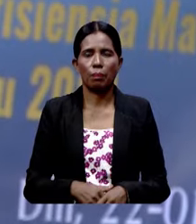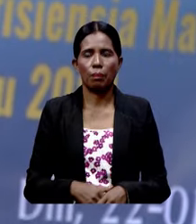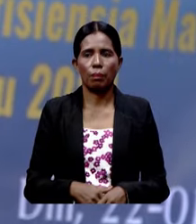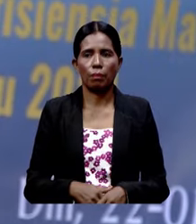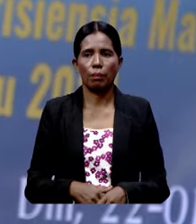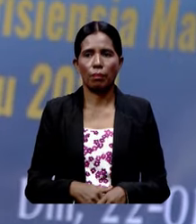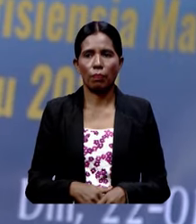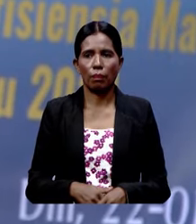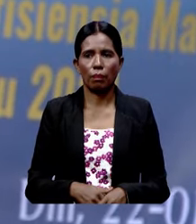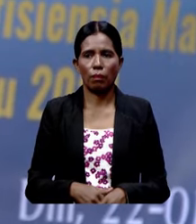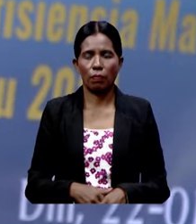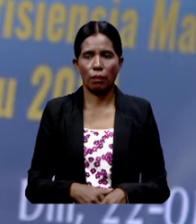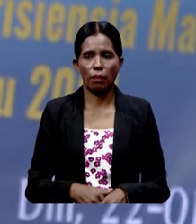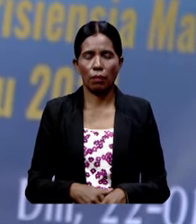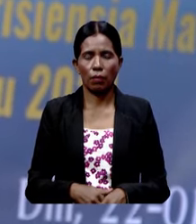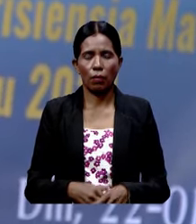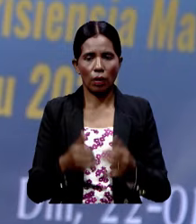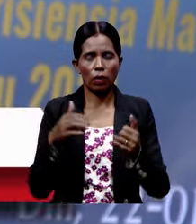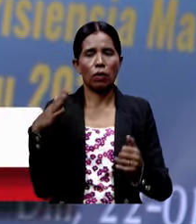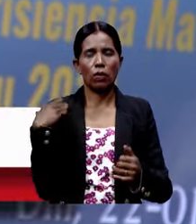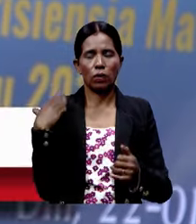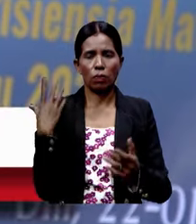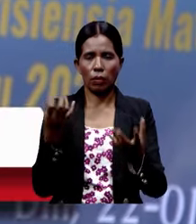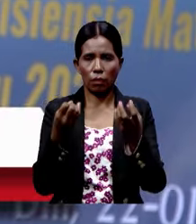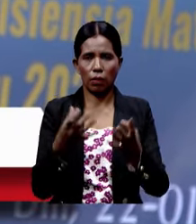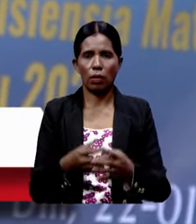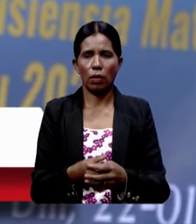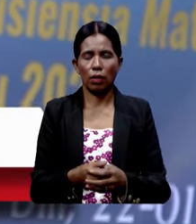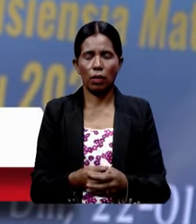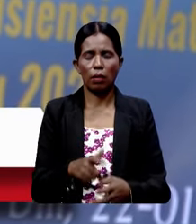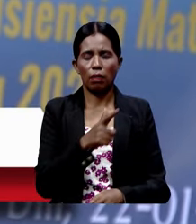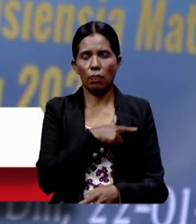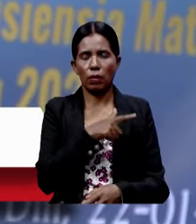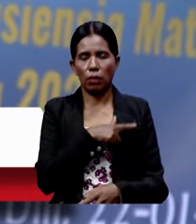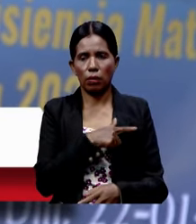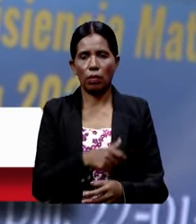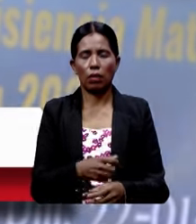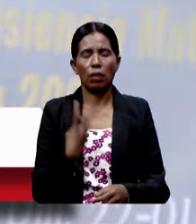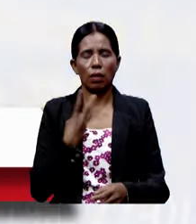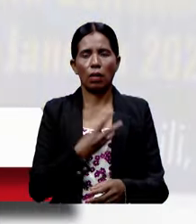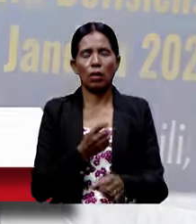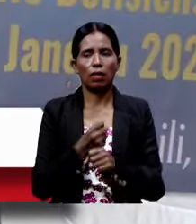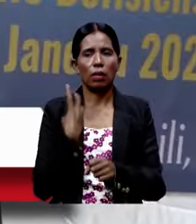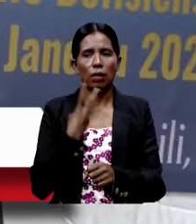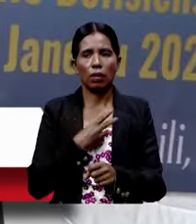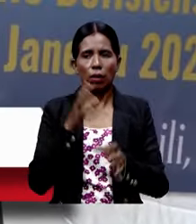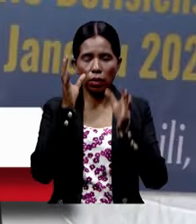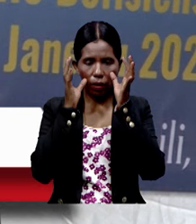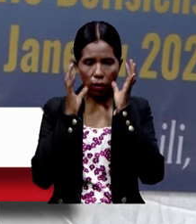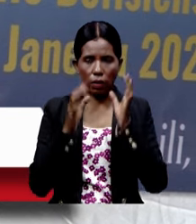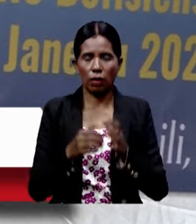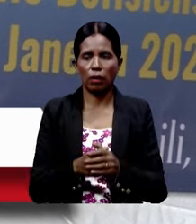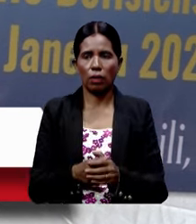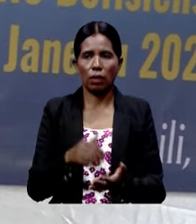E me será agora nem jovem de barro tem tantana de alita triste.